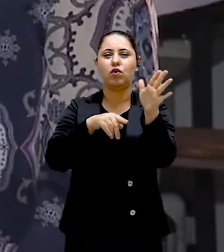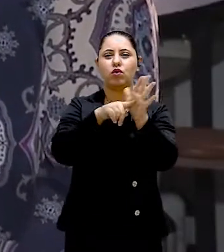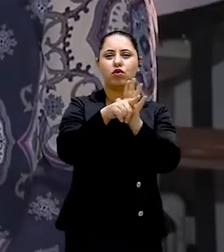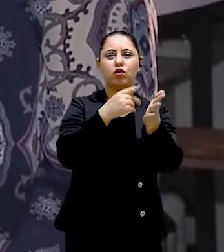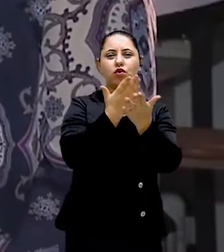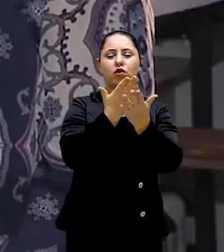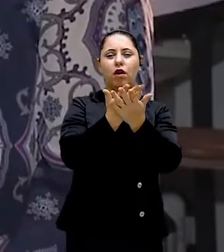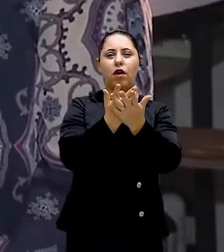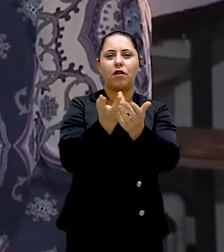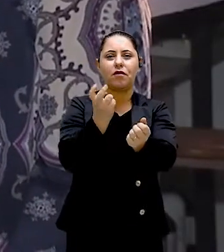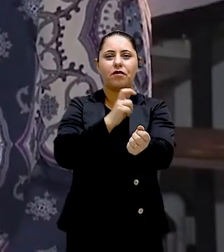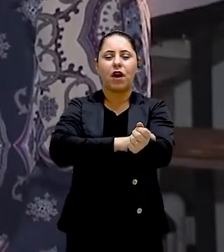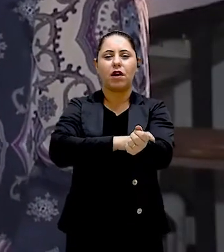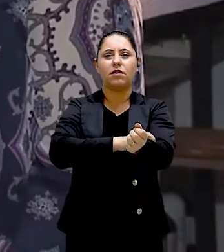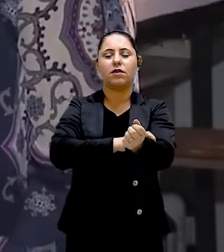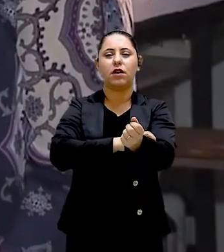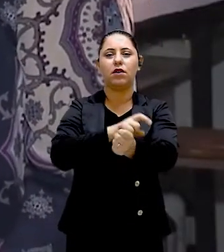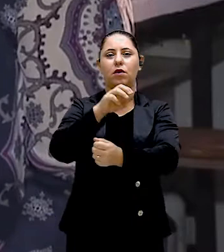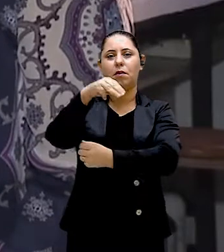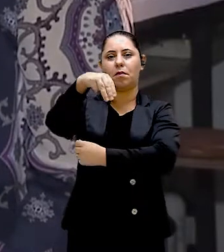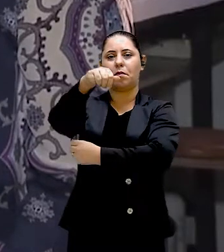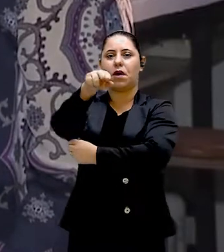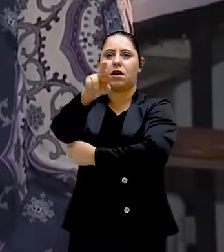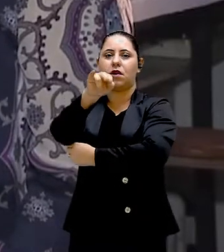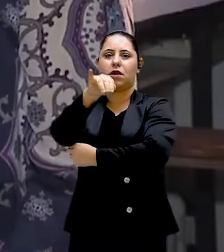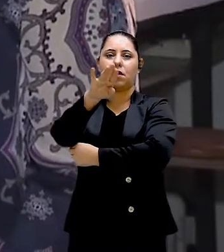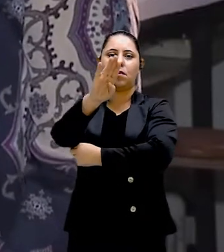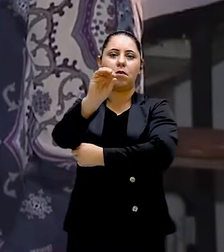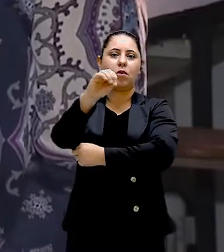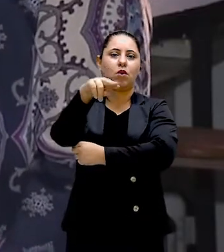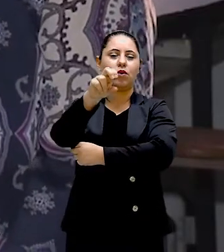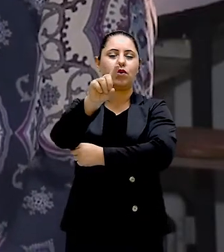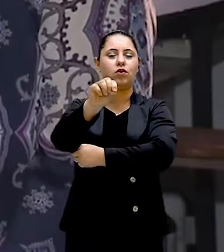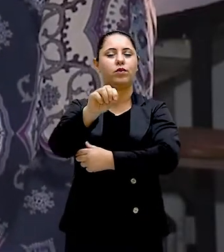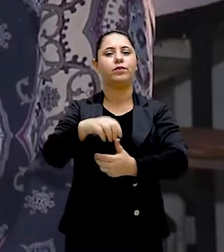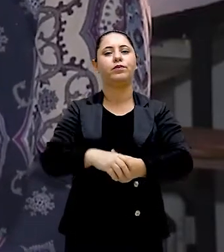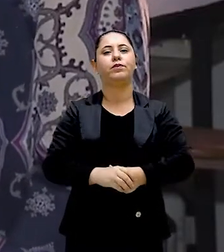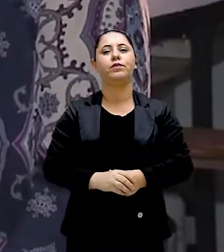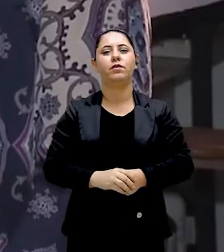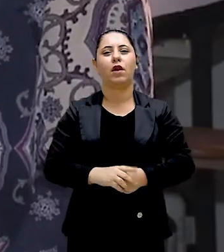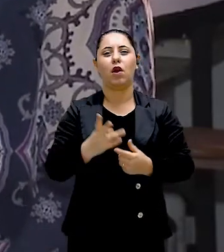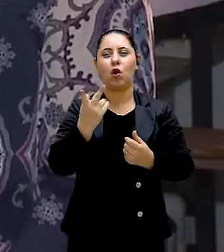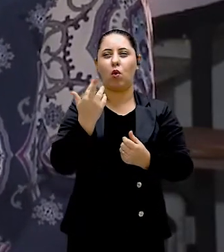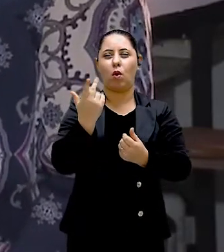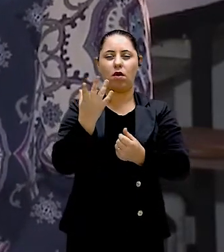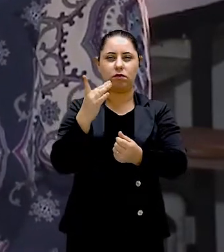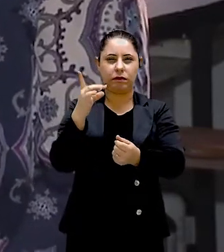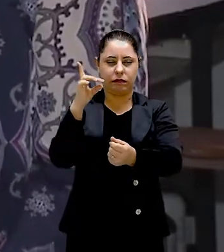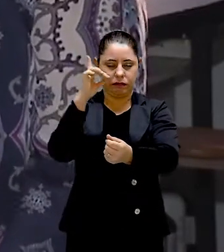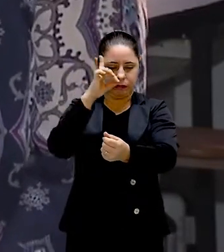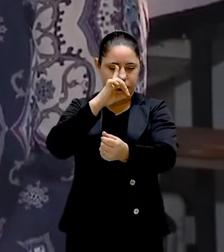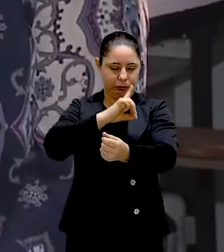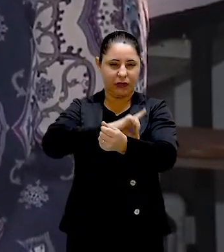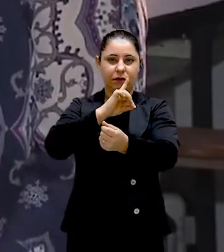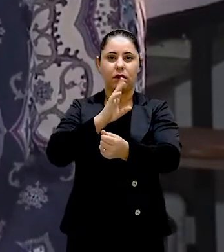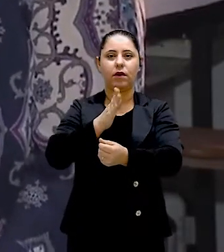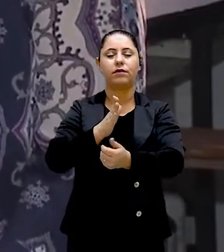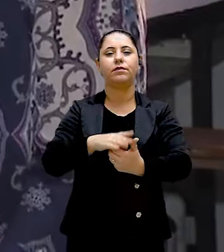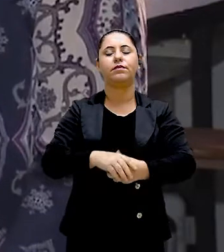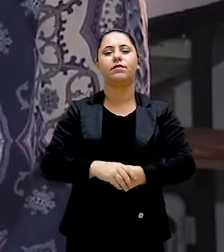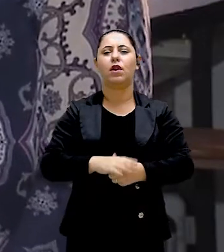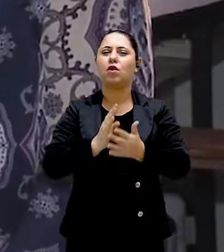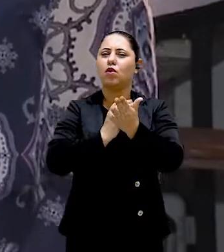dos marimbondos para identificar esses neuroprotetores. Então é uma pesquisa que se inicia